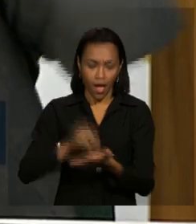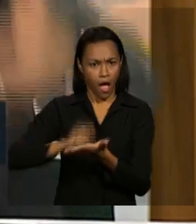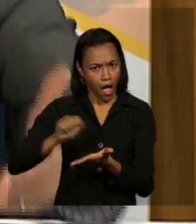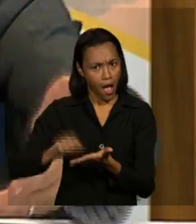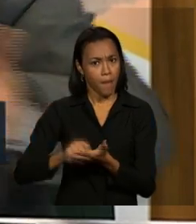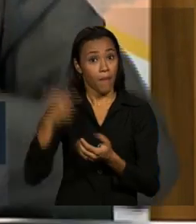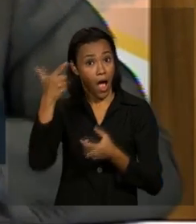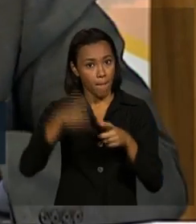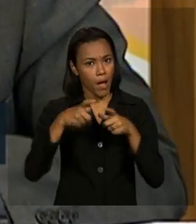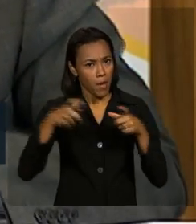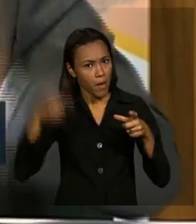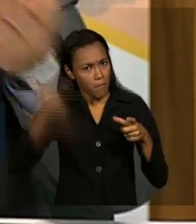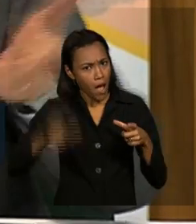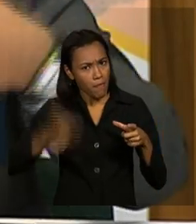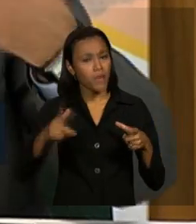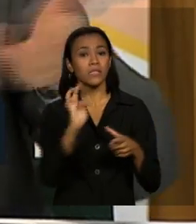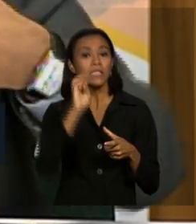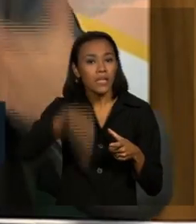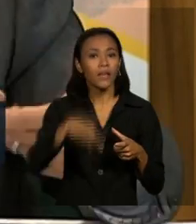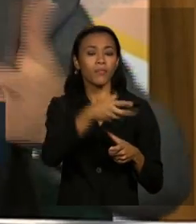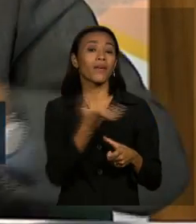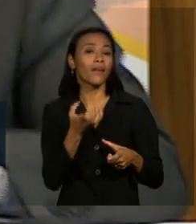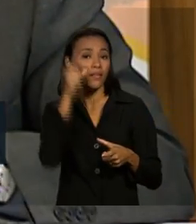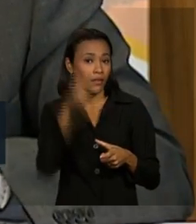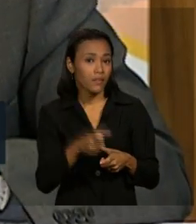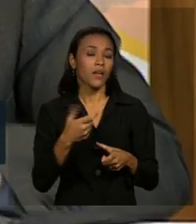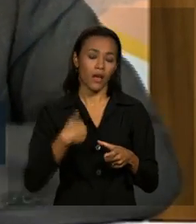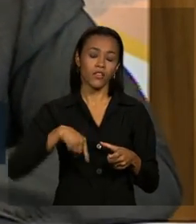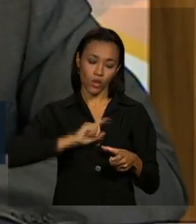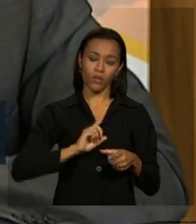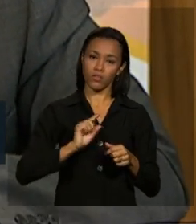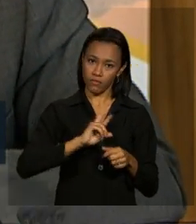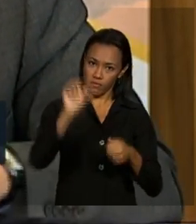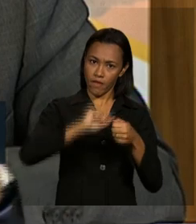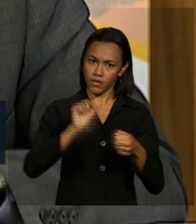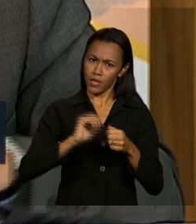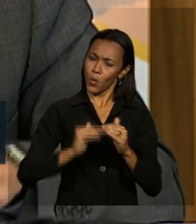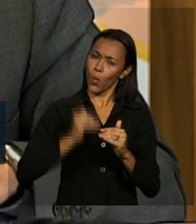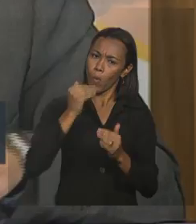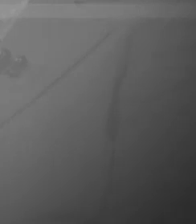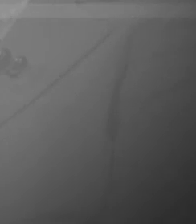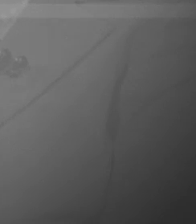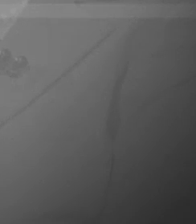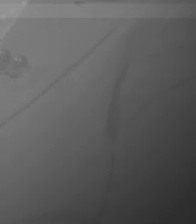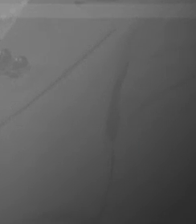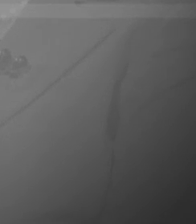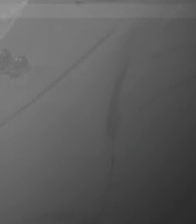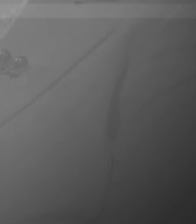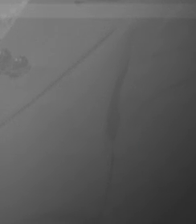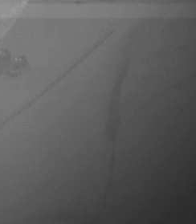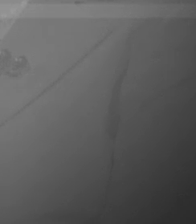capacidade de novo pelo mesmo preço que tá combinado E aí você começa o processo novamente você